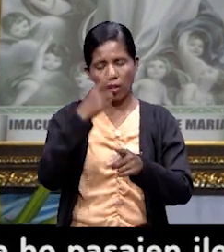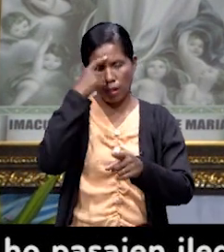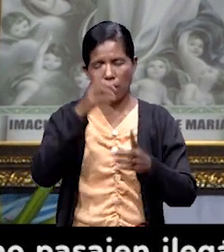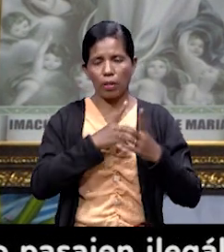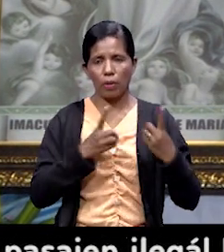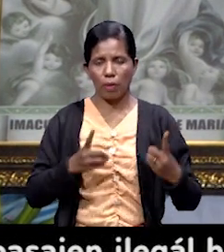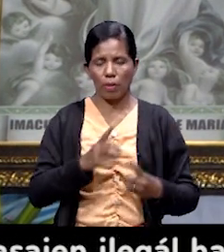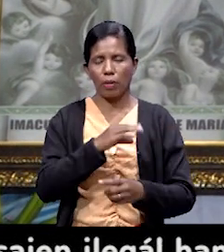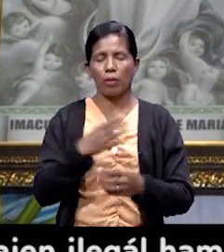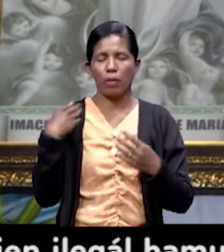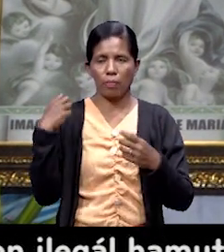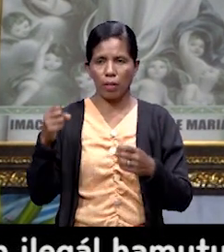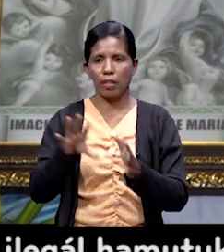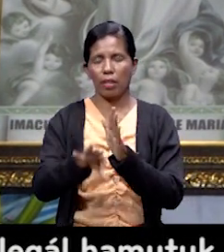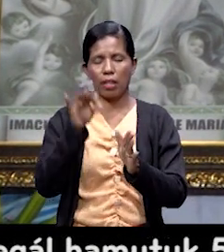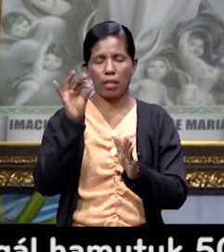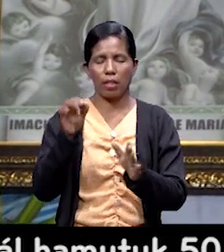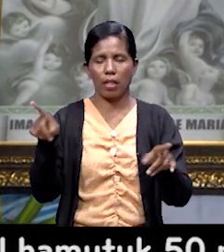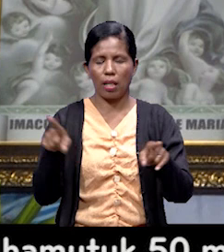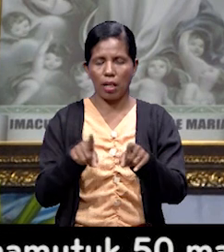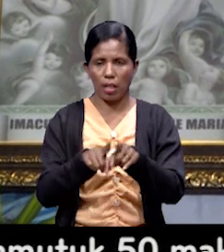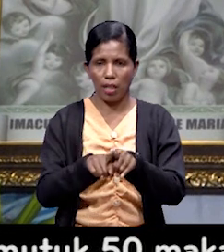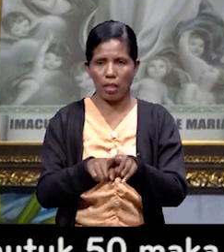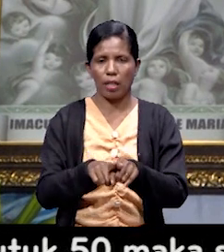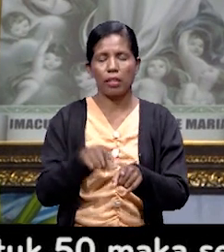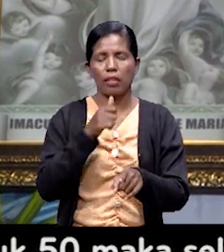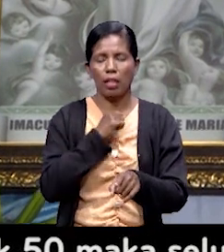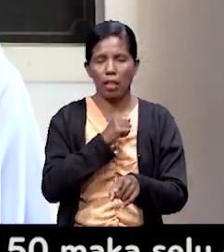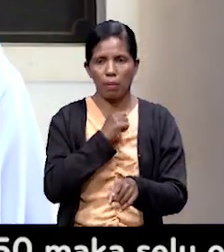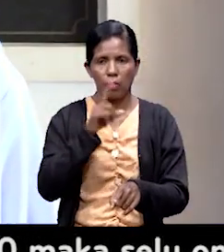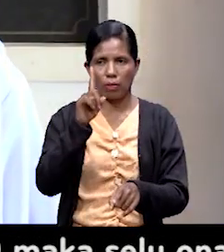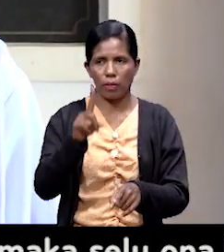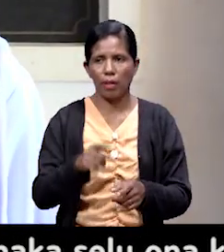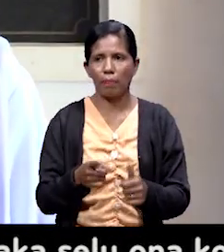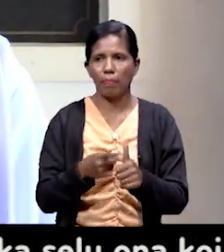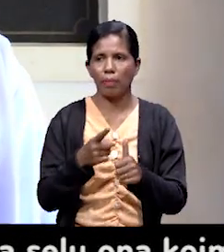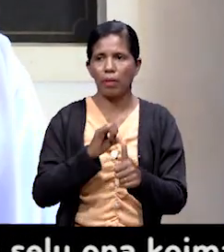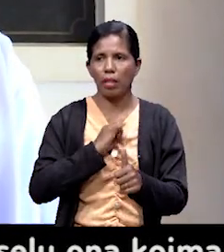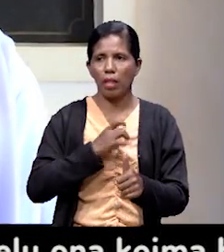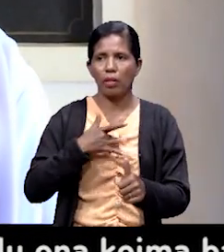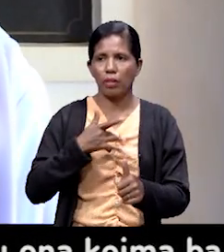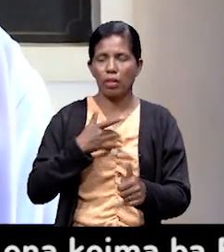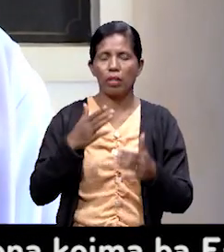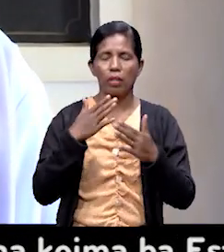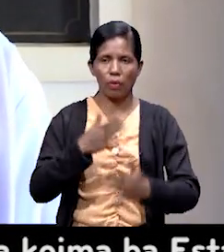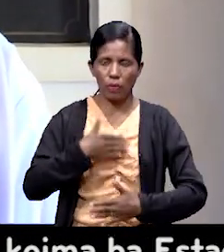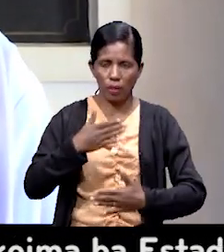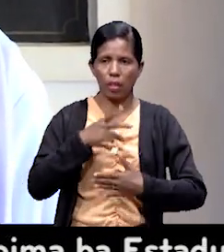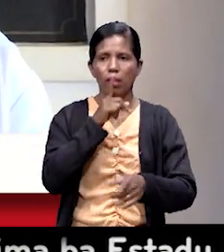belehi linia hodisai religioso jesuita ida. Nanain hau senti contente teb tebes